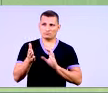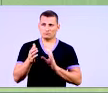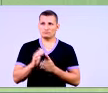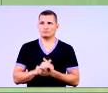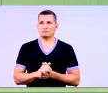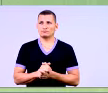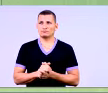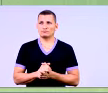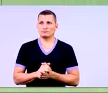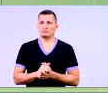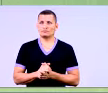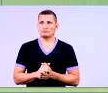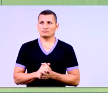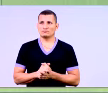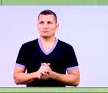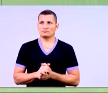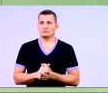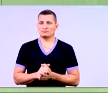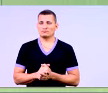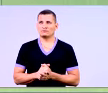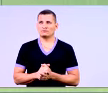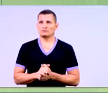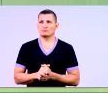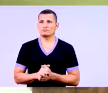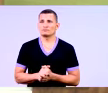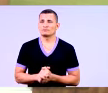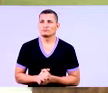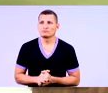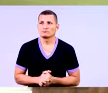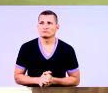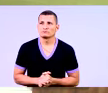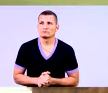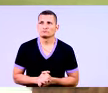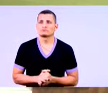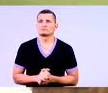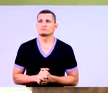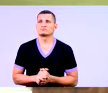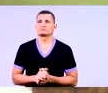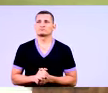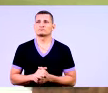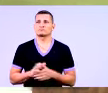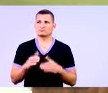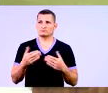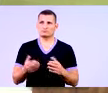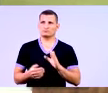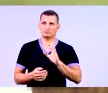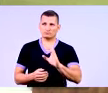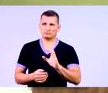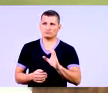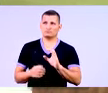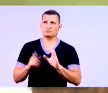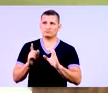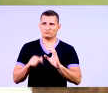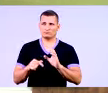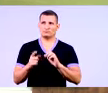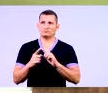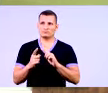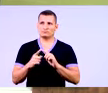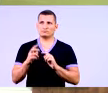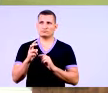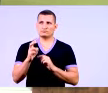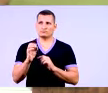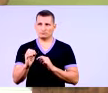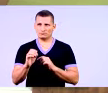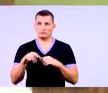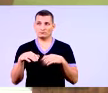o que passou passou com o professor miguel falou então nesse ponto os e vai ser exatamente igual a 50 e